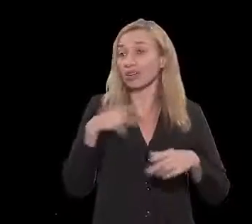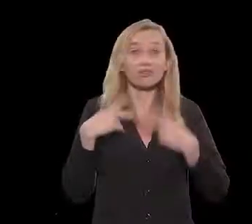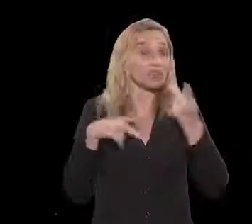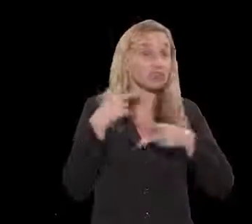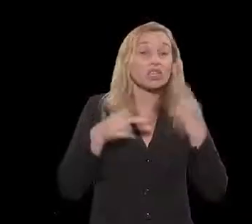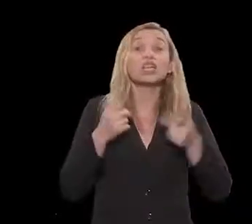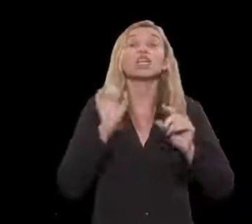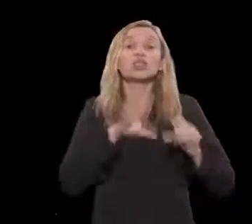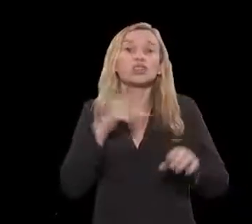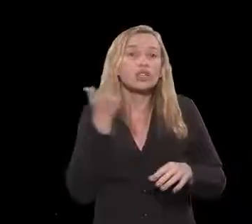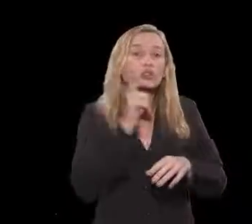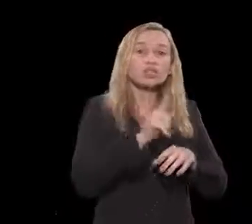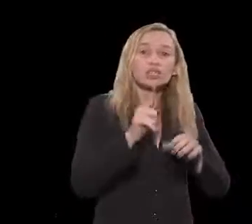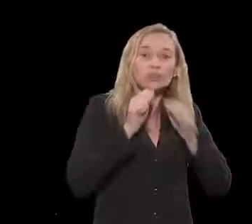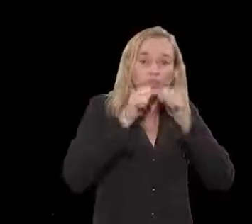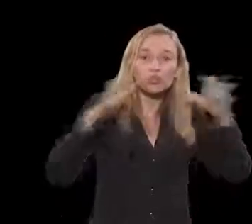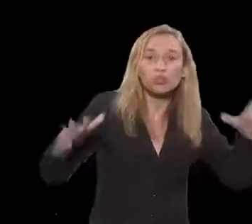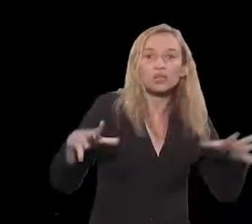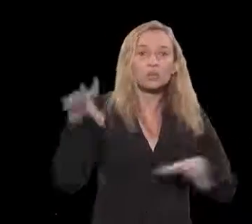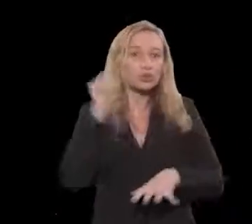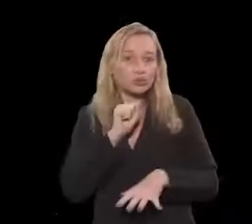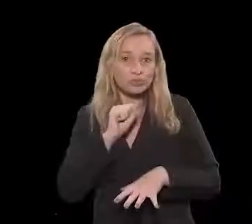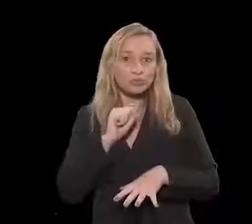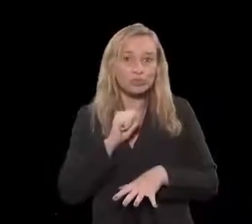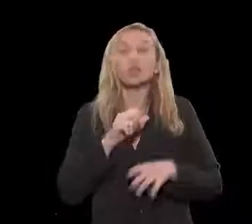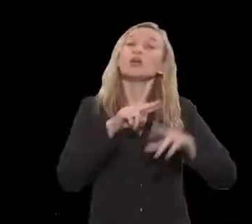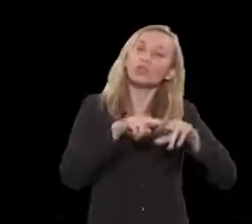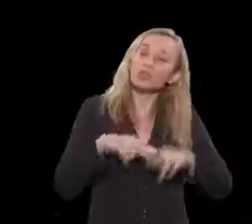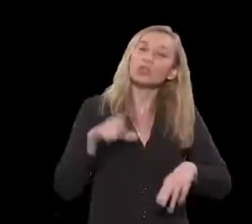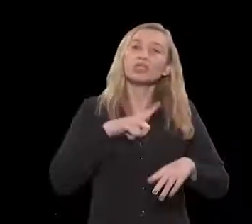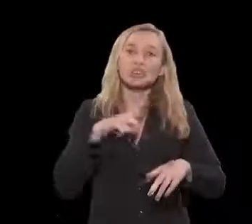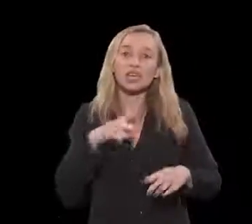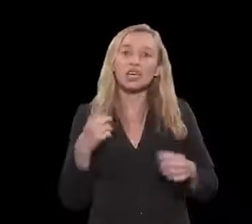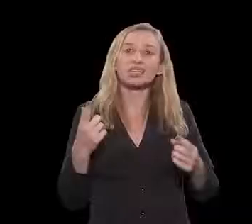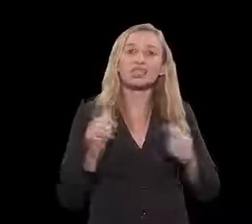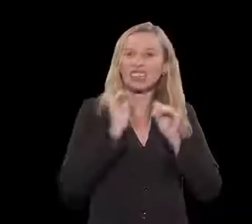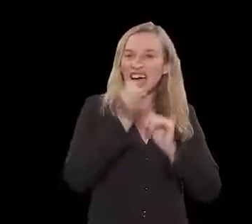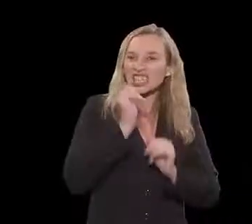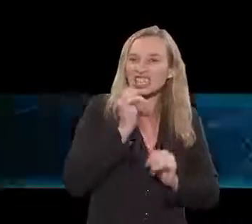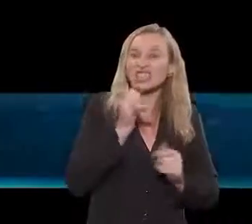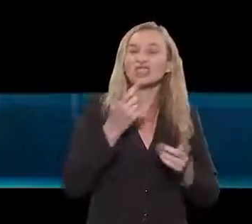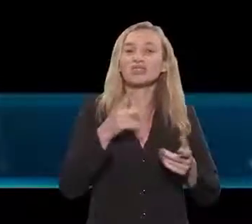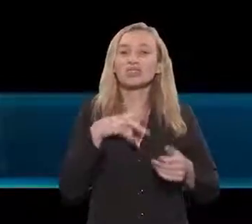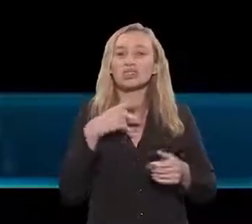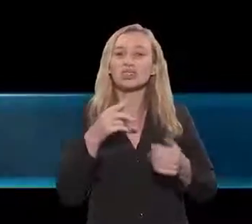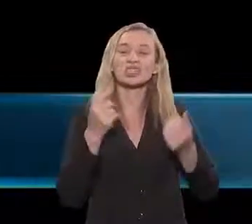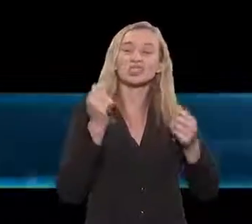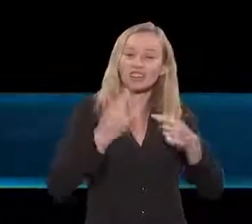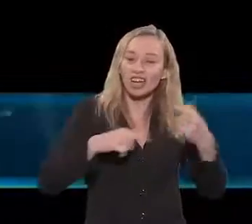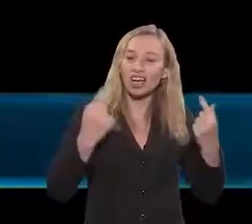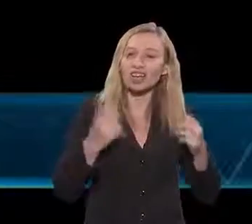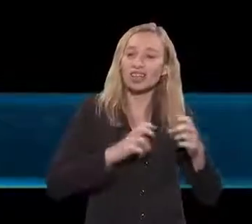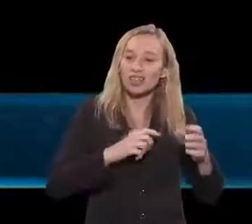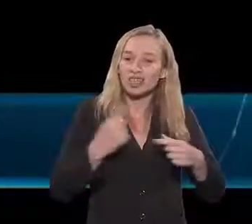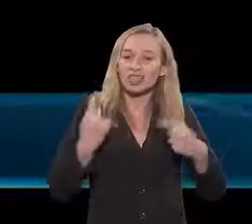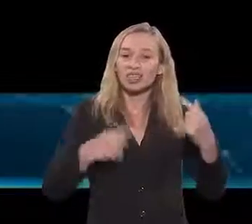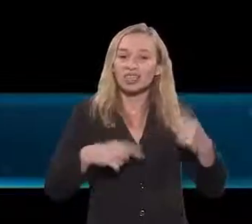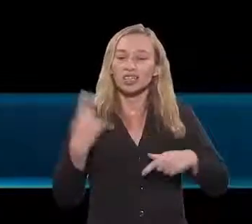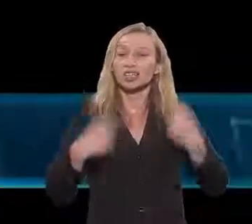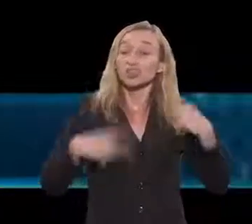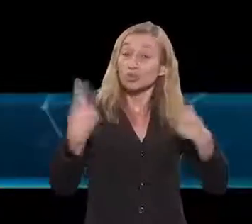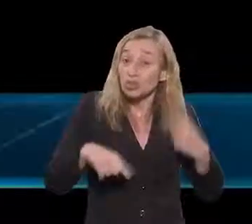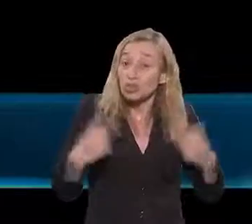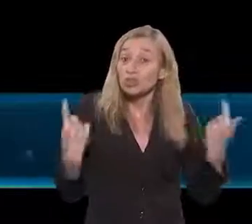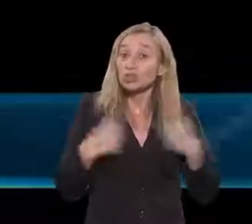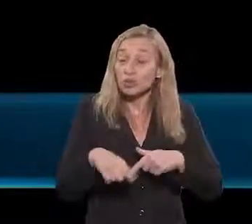que agora a gente está conseguindo espaços de escuta. E aí por isso que tem essa briga de narrativas e a gente está aí brigando, sabe, corpo a corpo